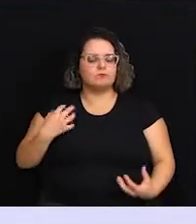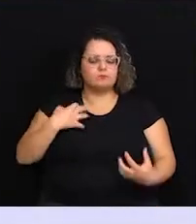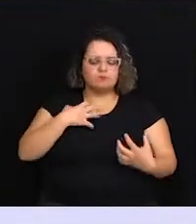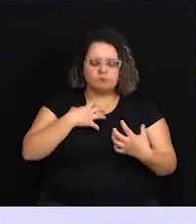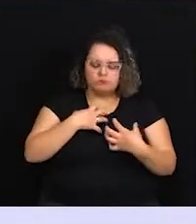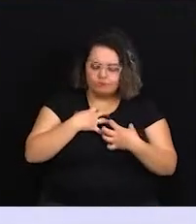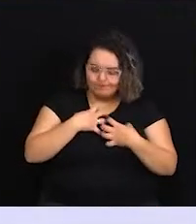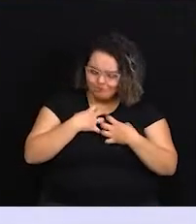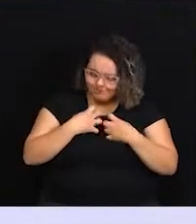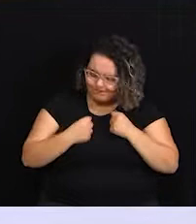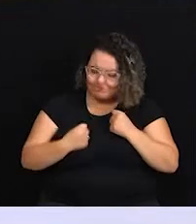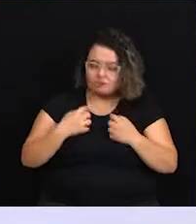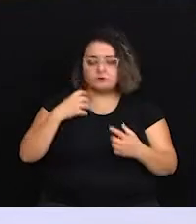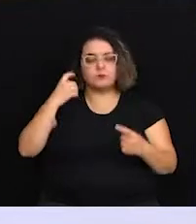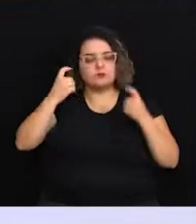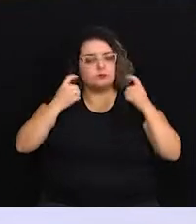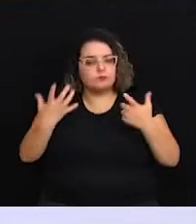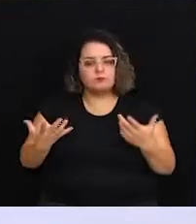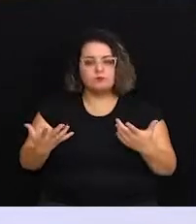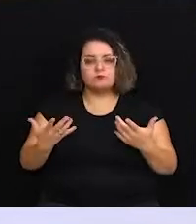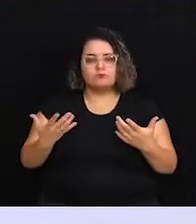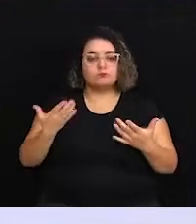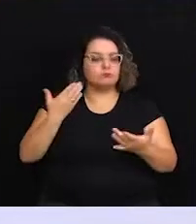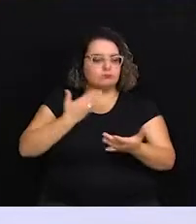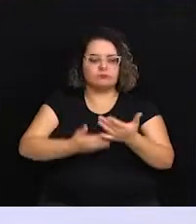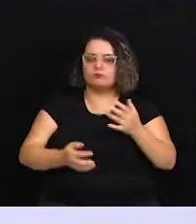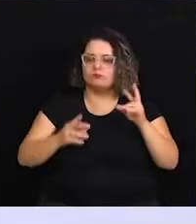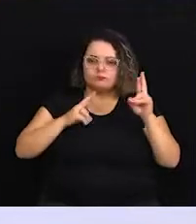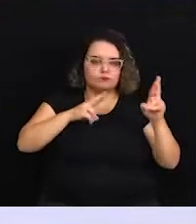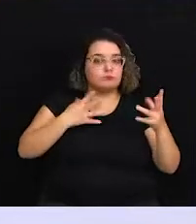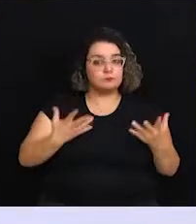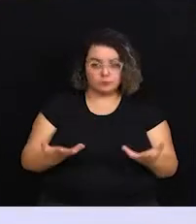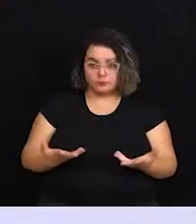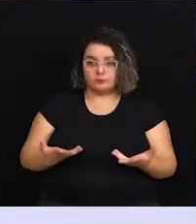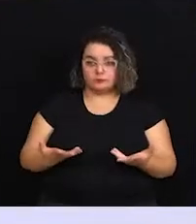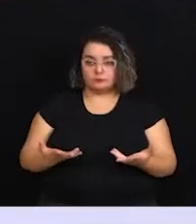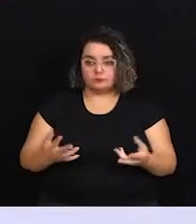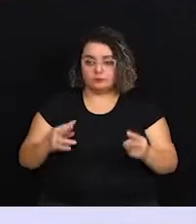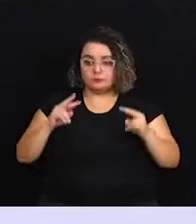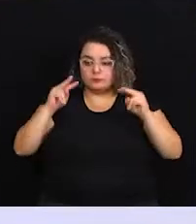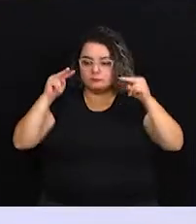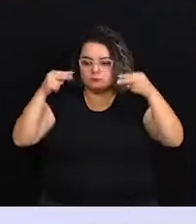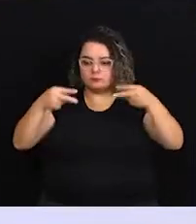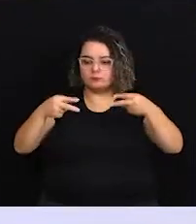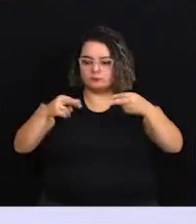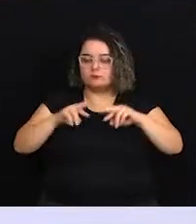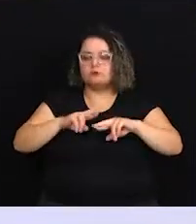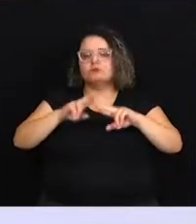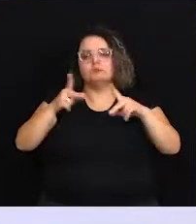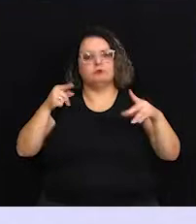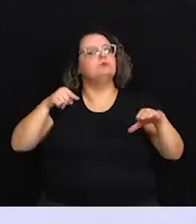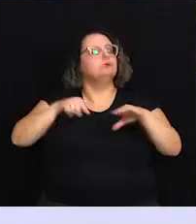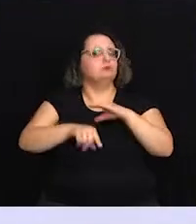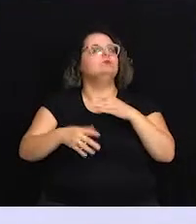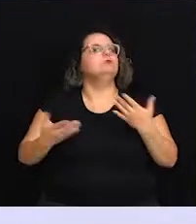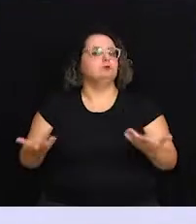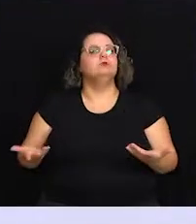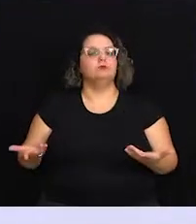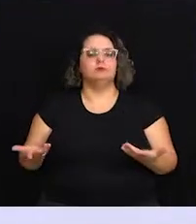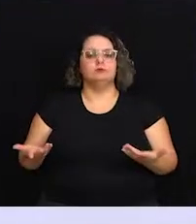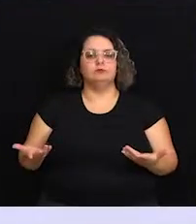nos preocupando, nos tirando o sono, e a gente traz para olhar por um viés bem mais profundo, as